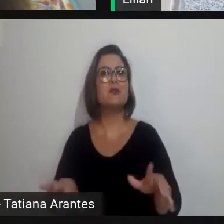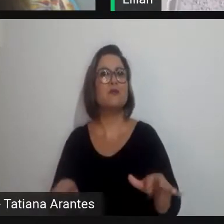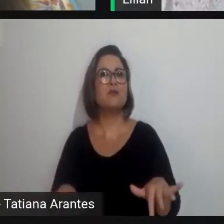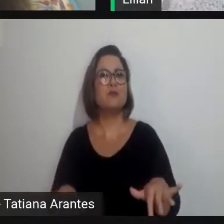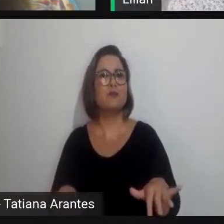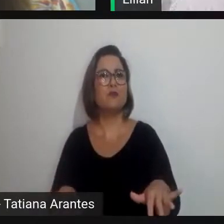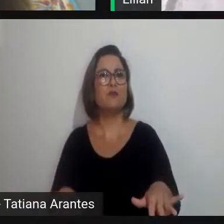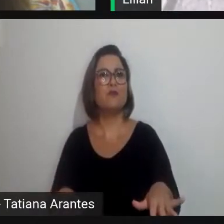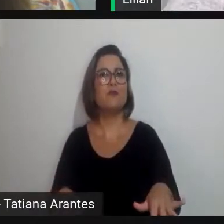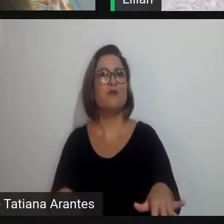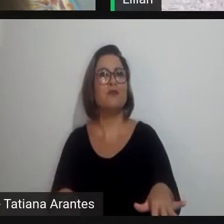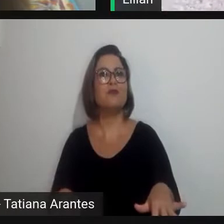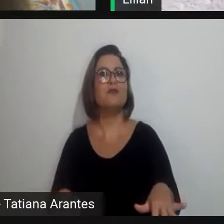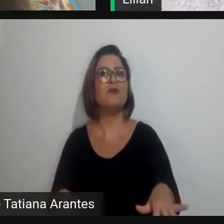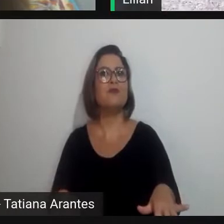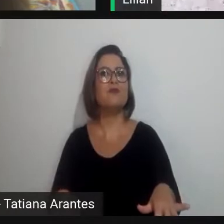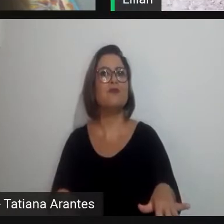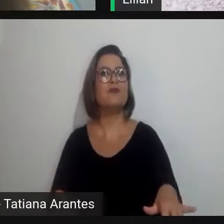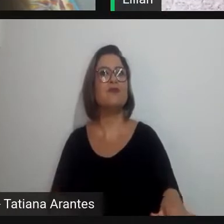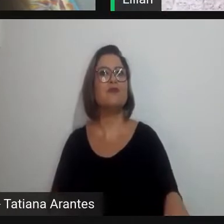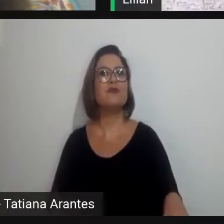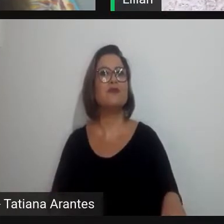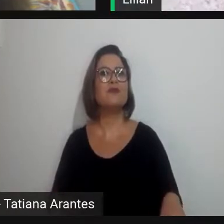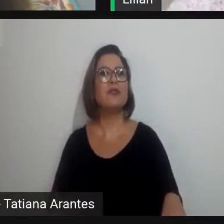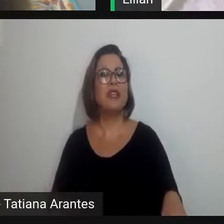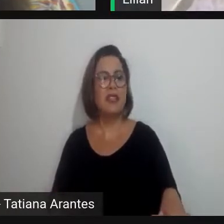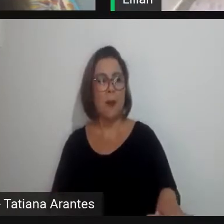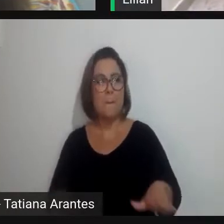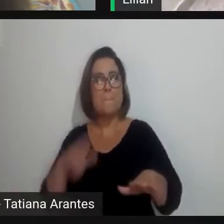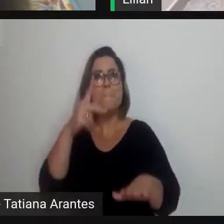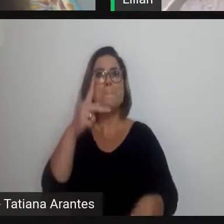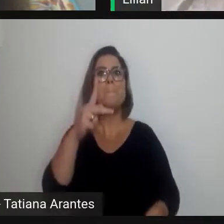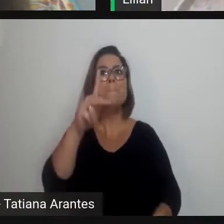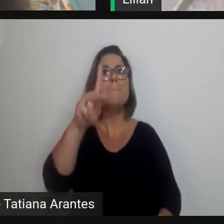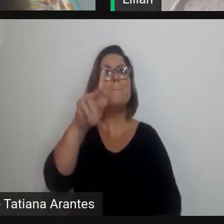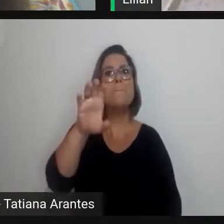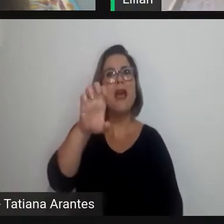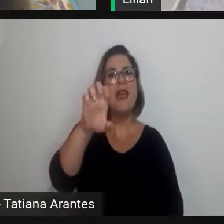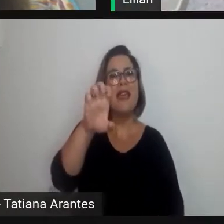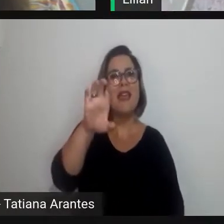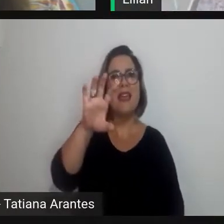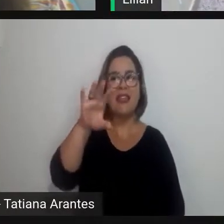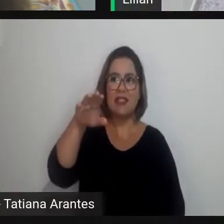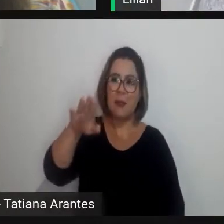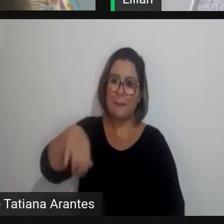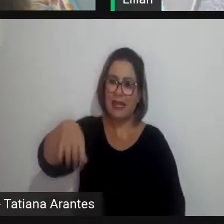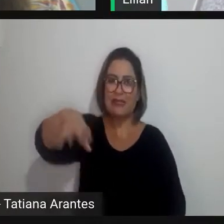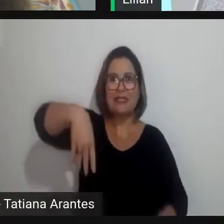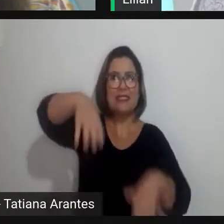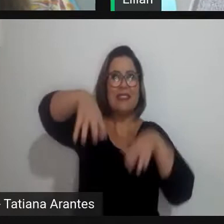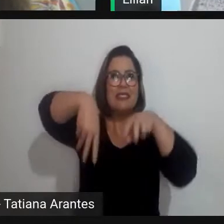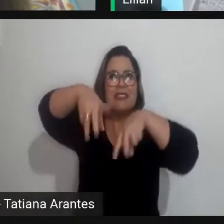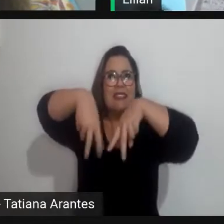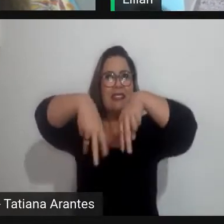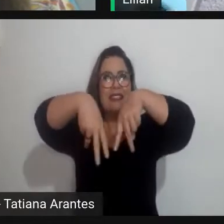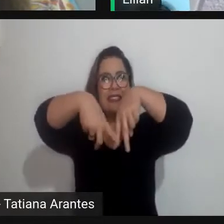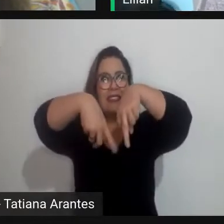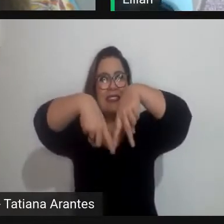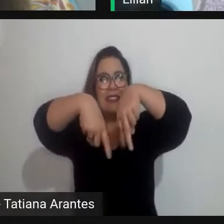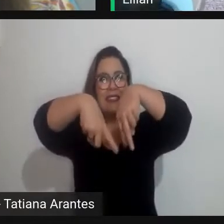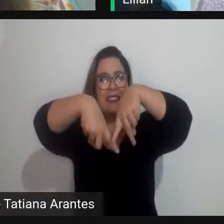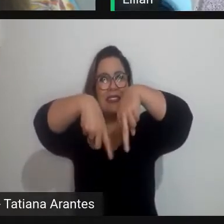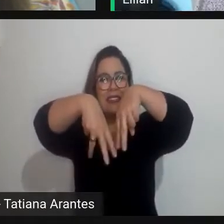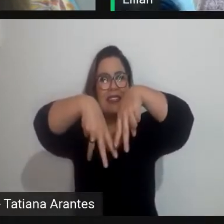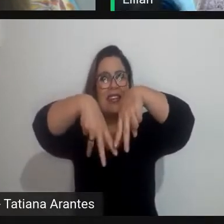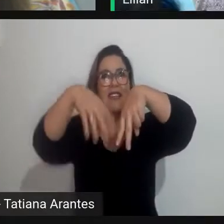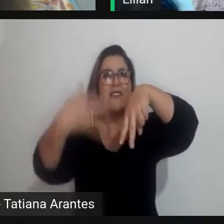Eles não estão tocando o chão. No meu caso, eu vou precisar de um auxílio, um apoio para os